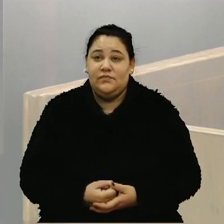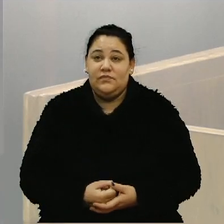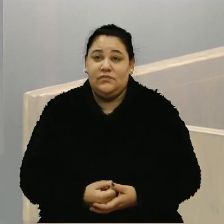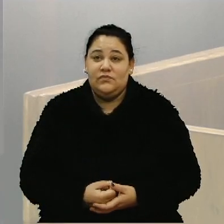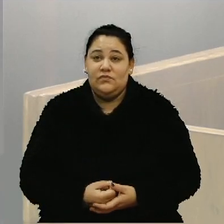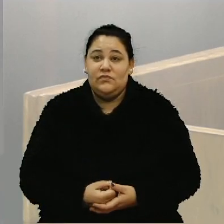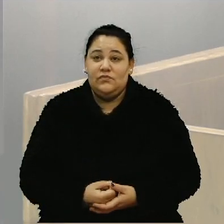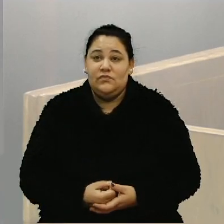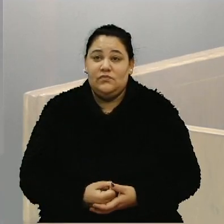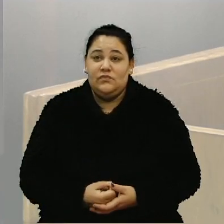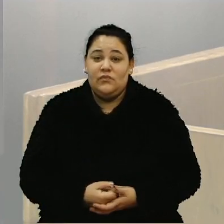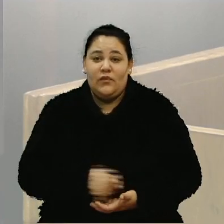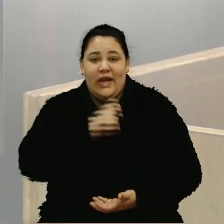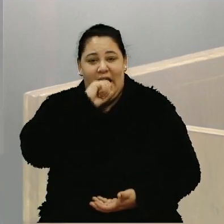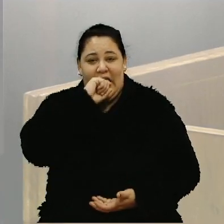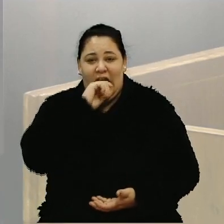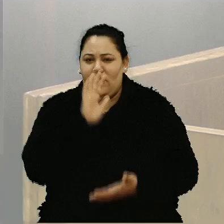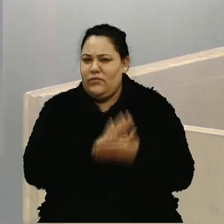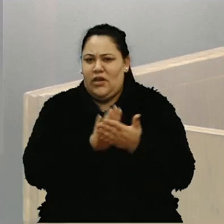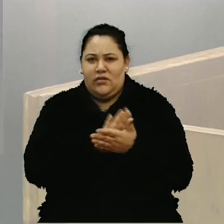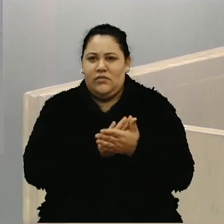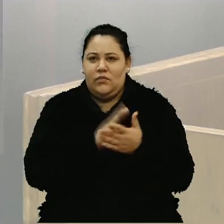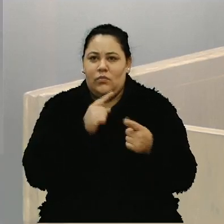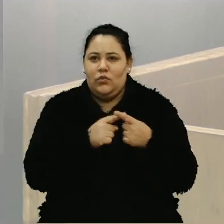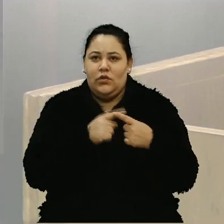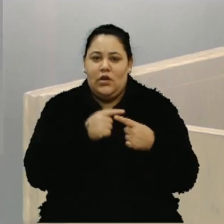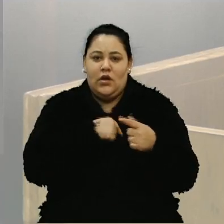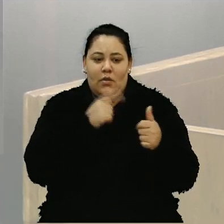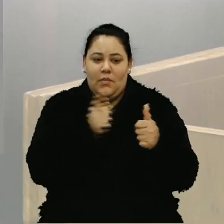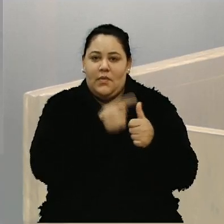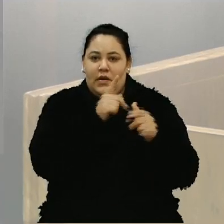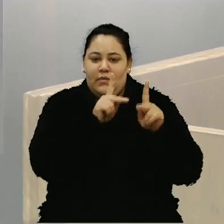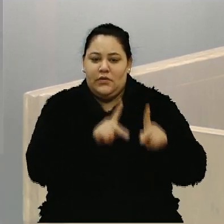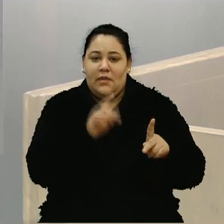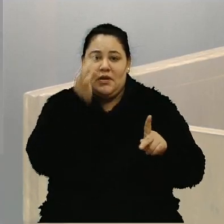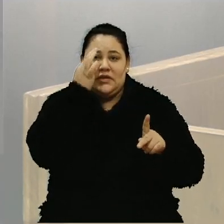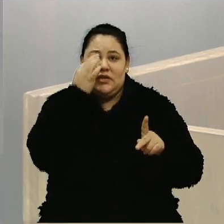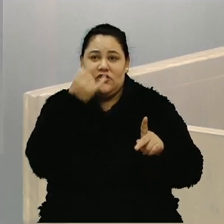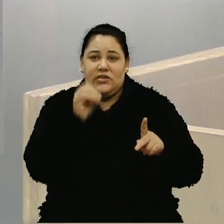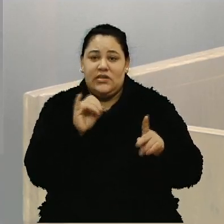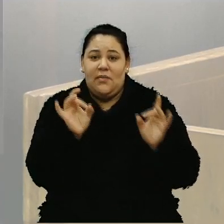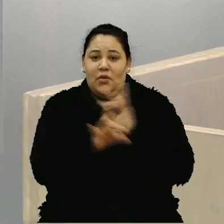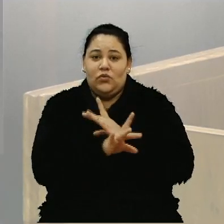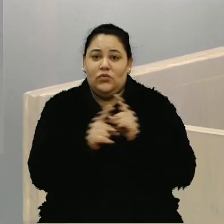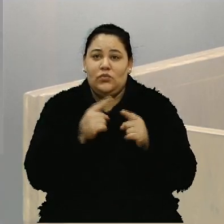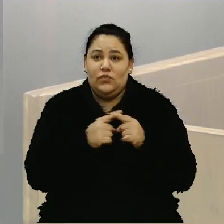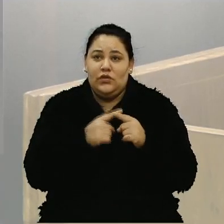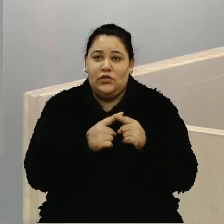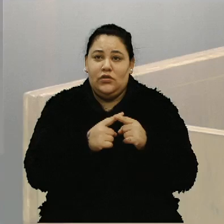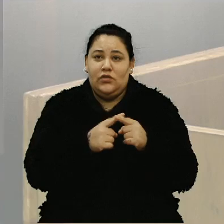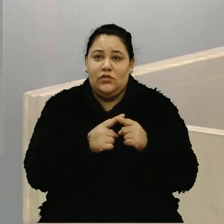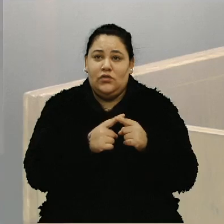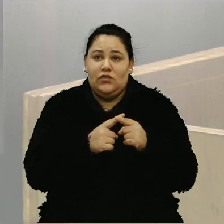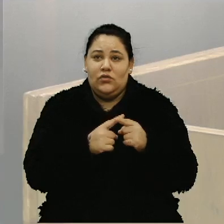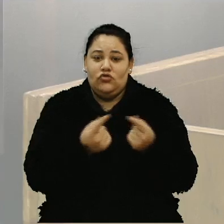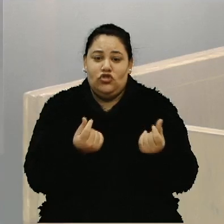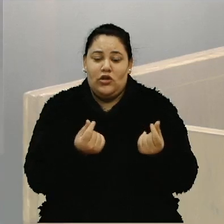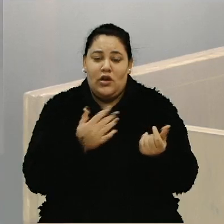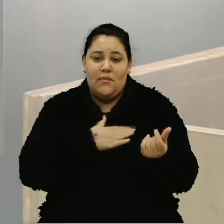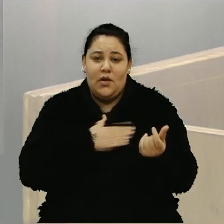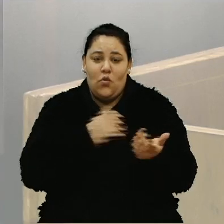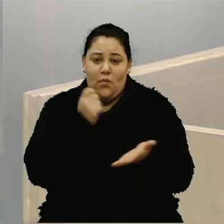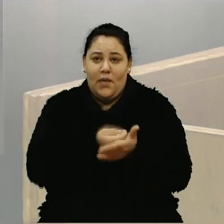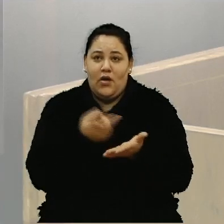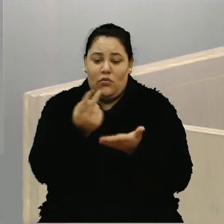e não estou com ciúme, porque eu sou a primeira pessoa a estar lá, se sair. Pode ter certeza, porque o dinheiro é meu, eu pago tributos, eu pago